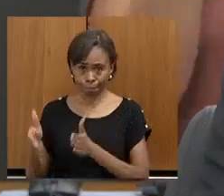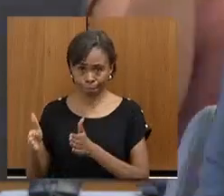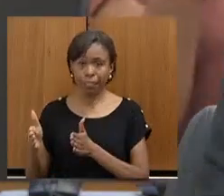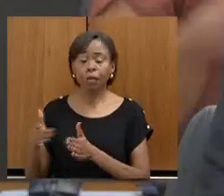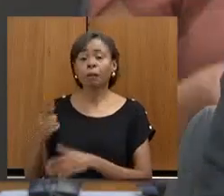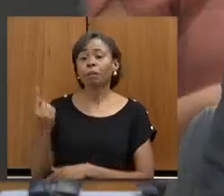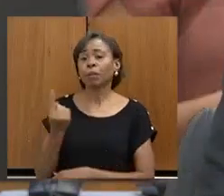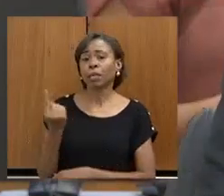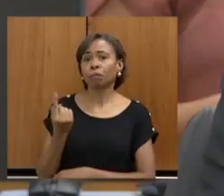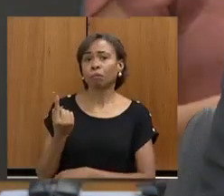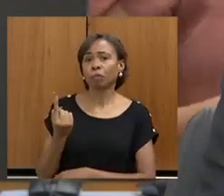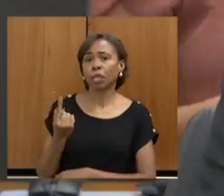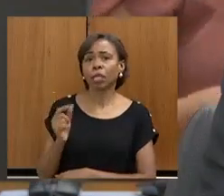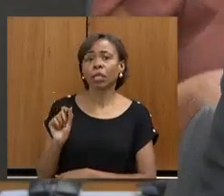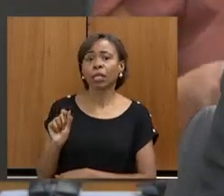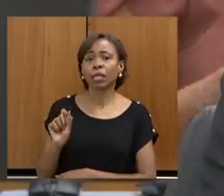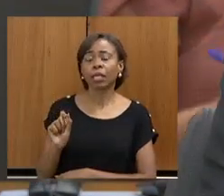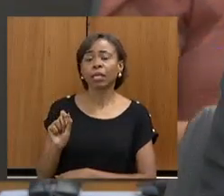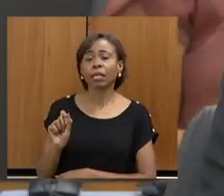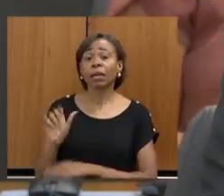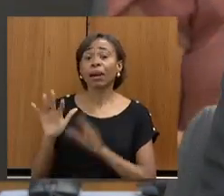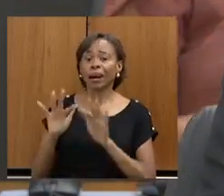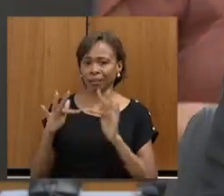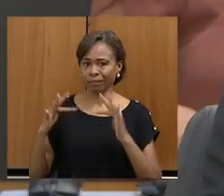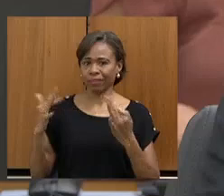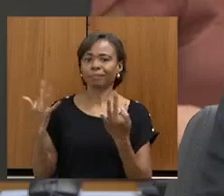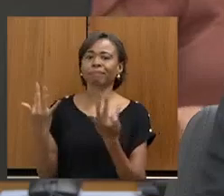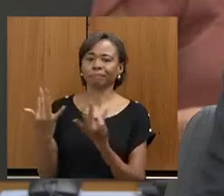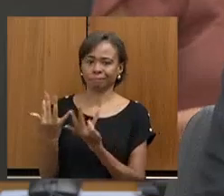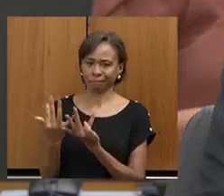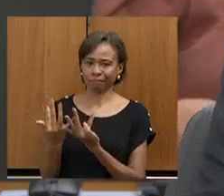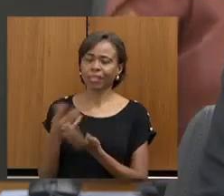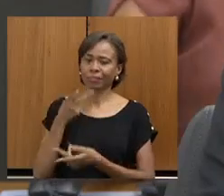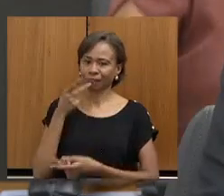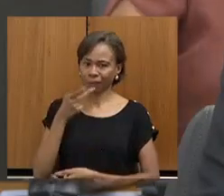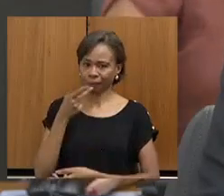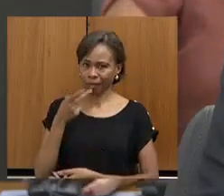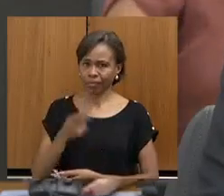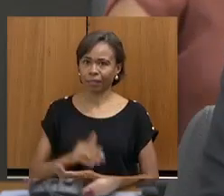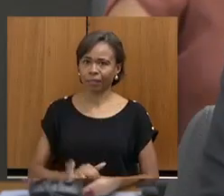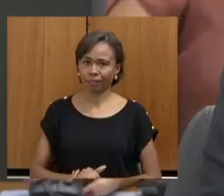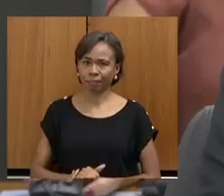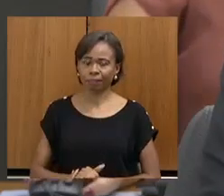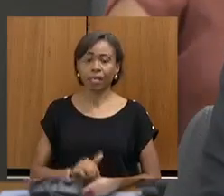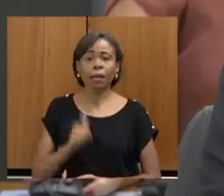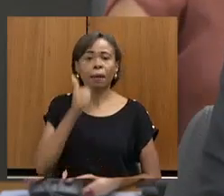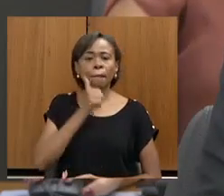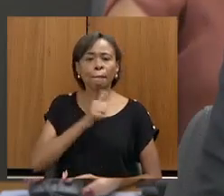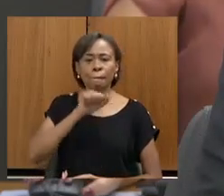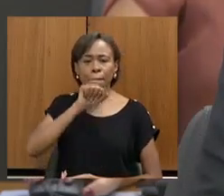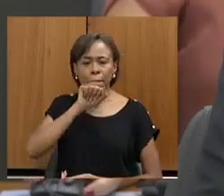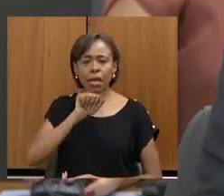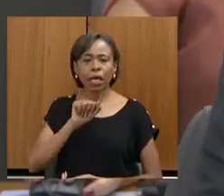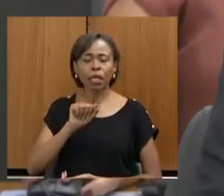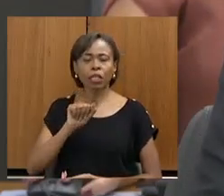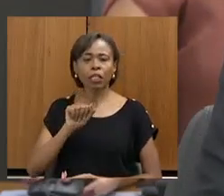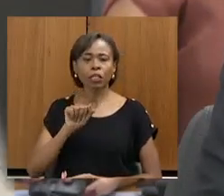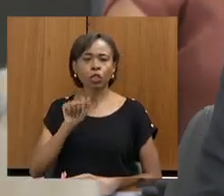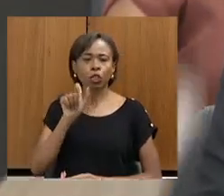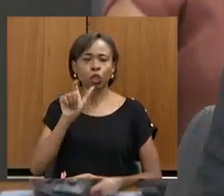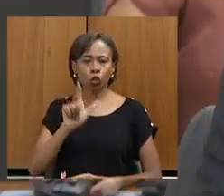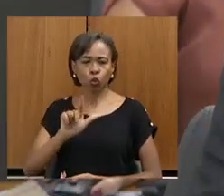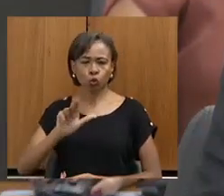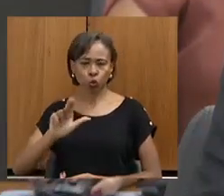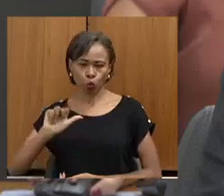aqui a fala dos familiares. Como a mãe aqui do Lucas não pôde estar